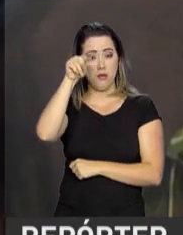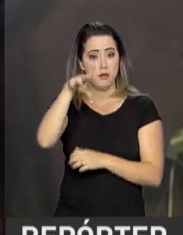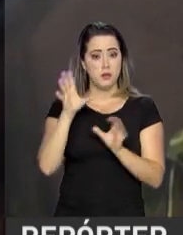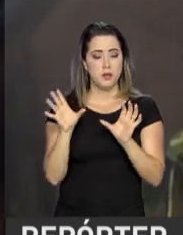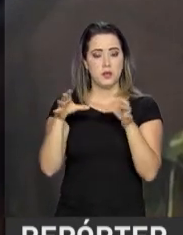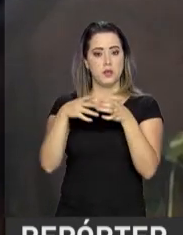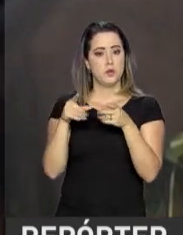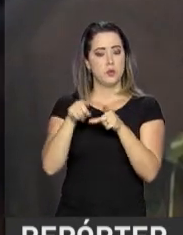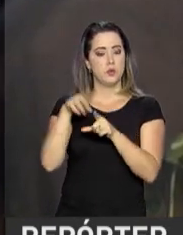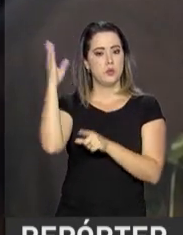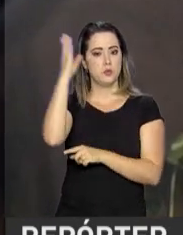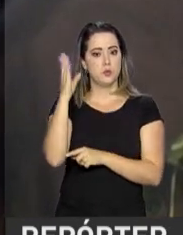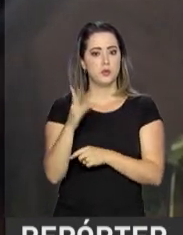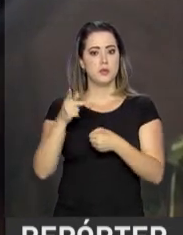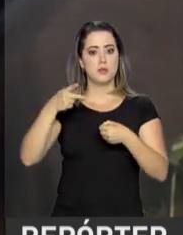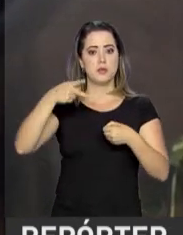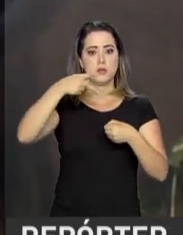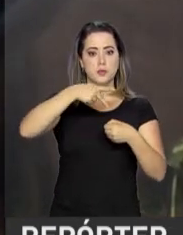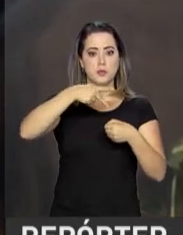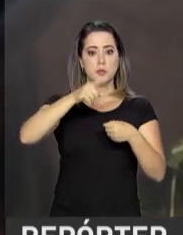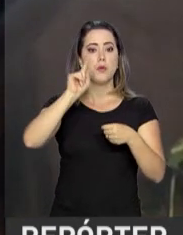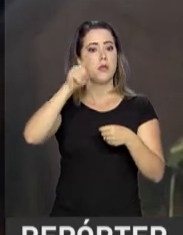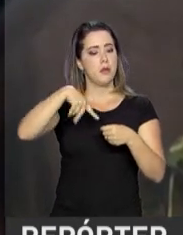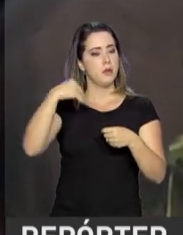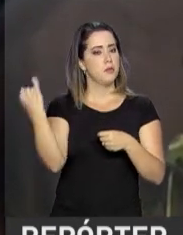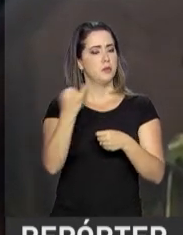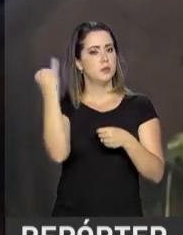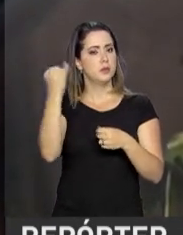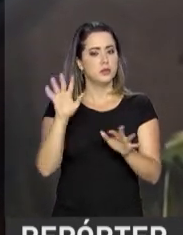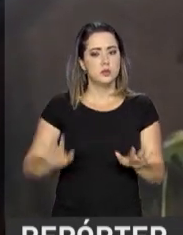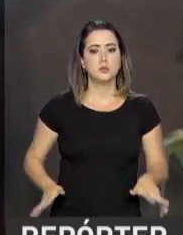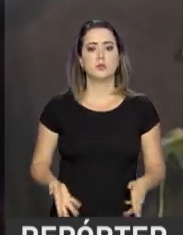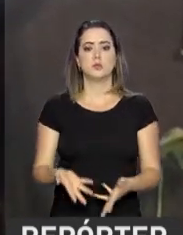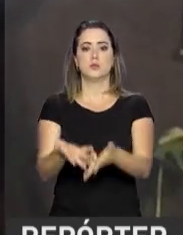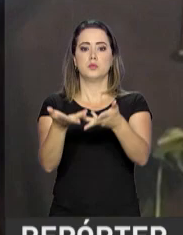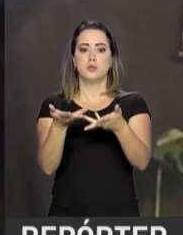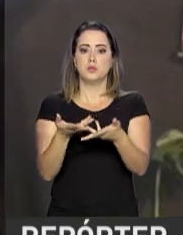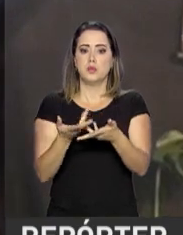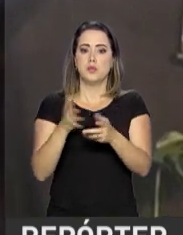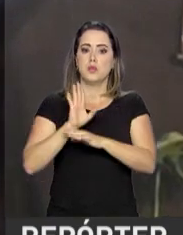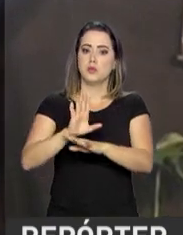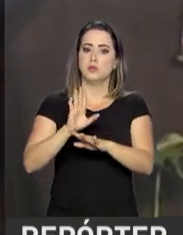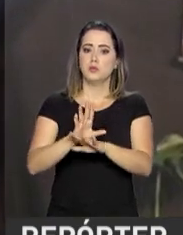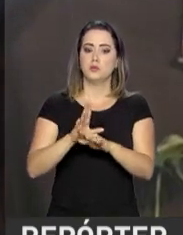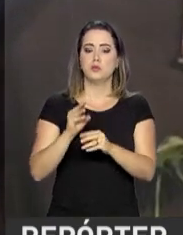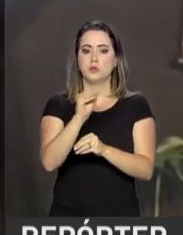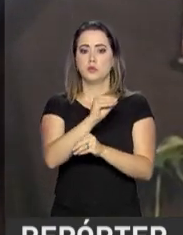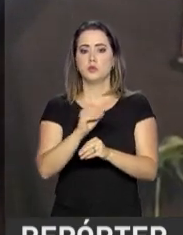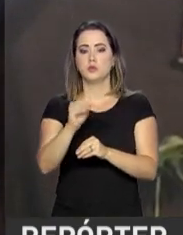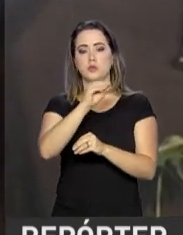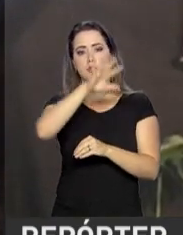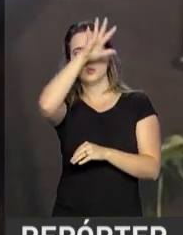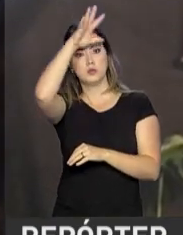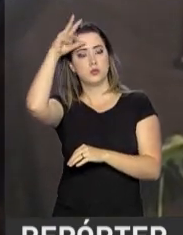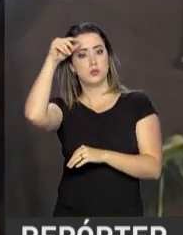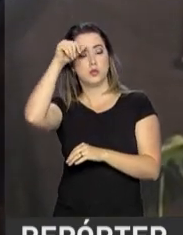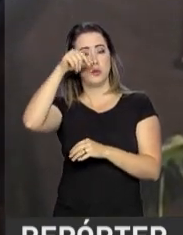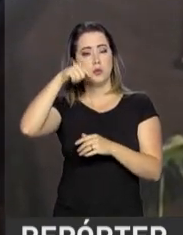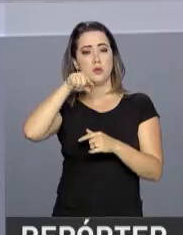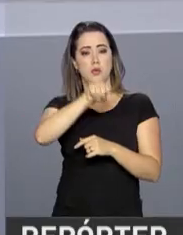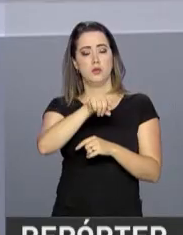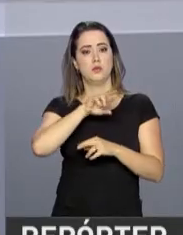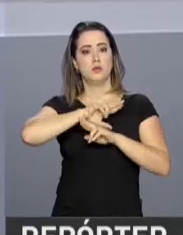brasileira petrobras tem sido fundamental para a promoção da distribuição de benefícios em diferentes escalas no